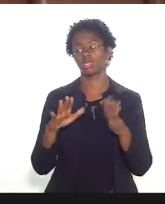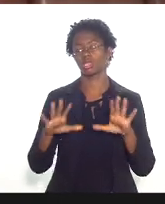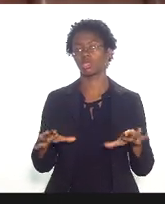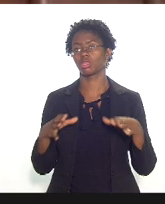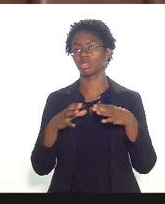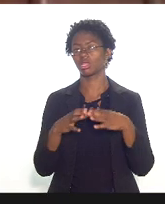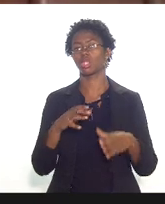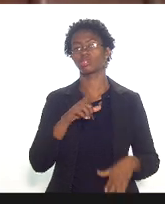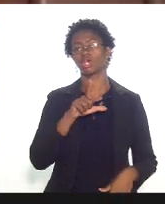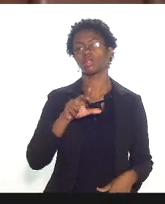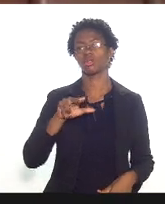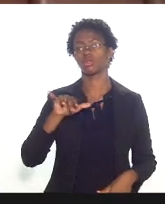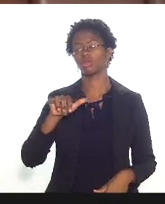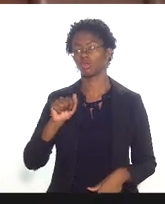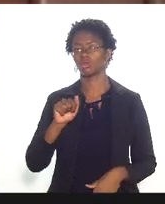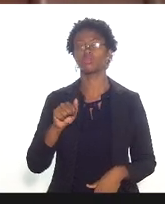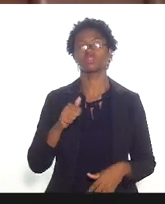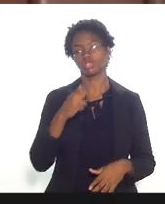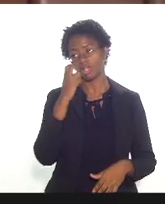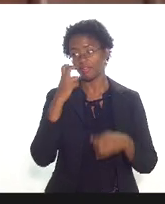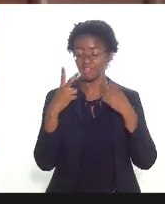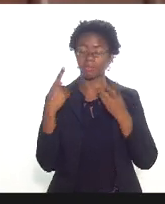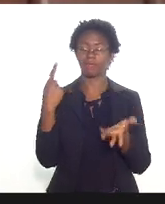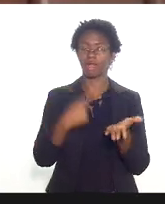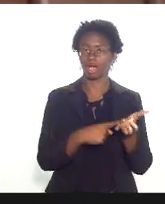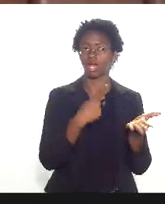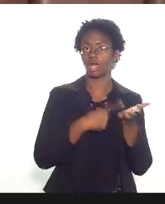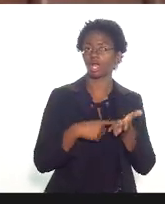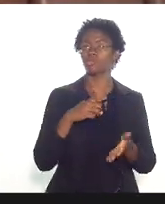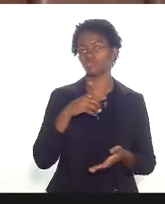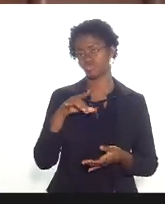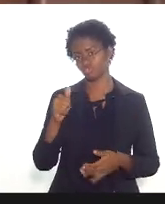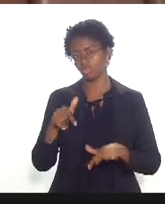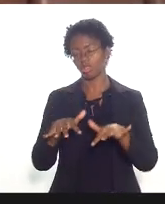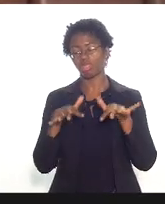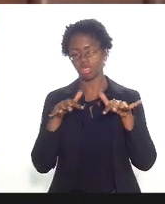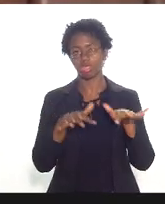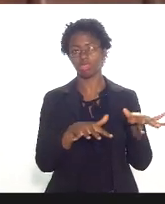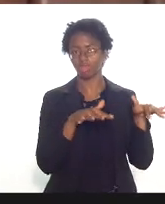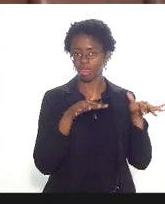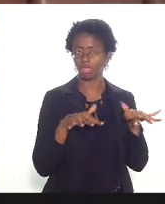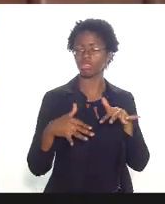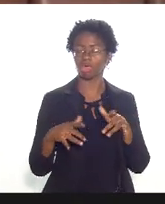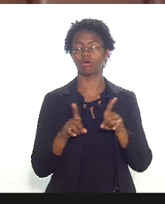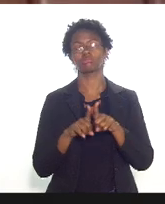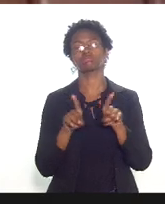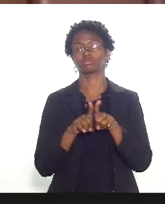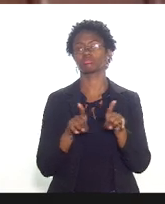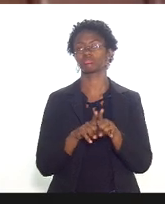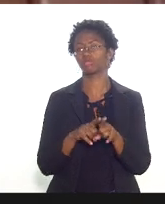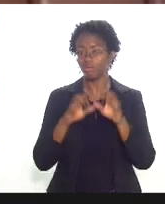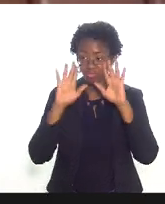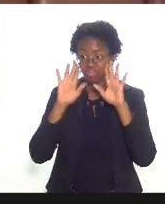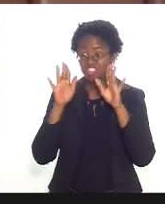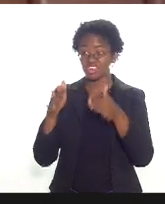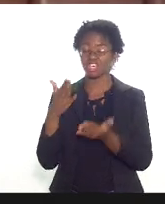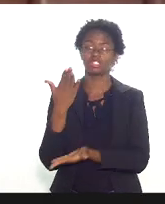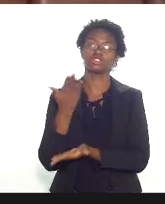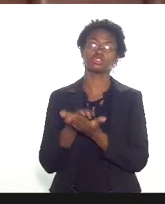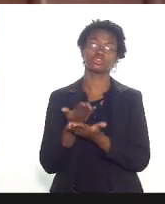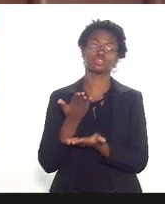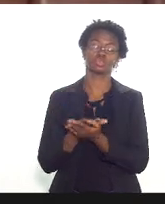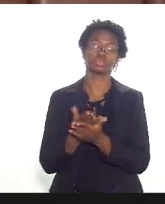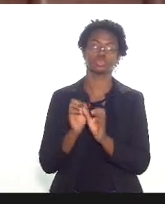Lúcia Nogueira, as agendas, as datas das audiências, para a gente já tocá-las todas. Então,